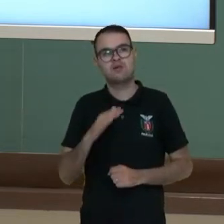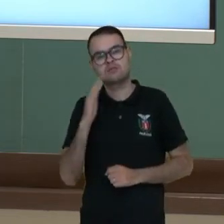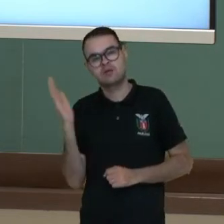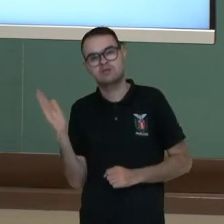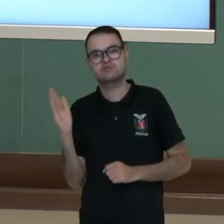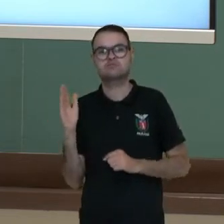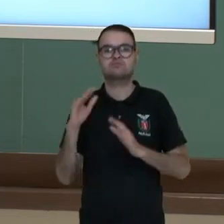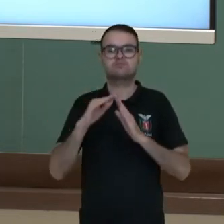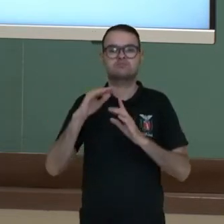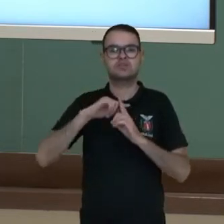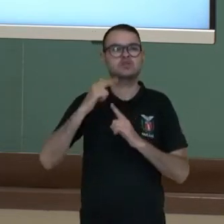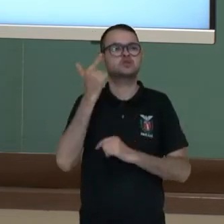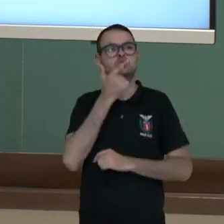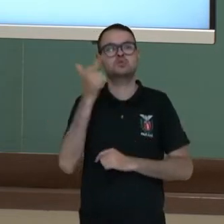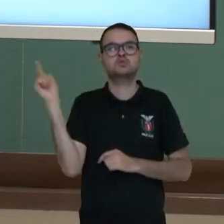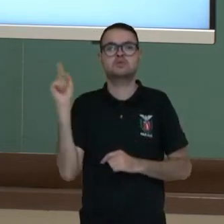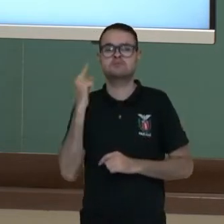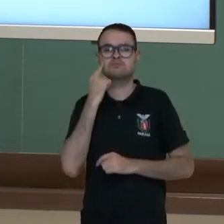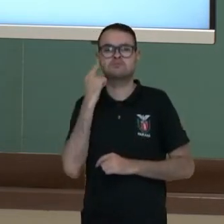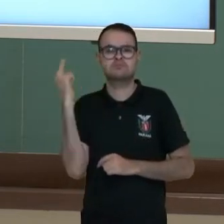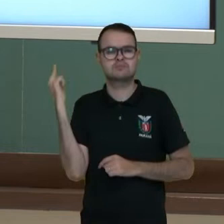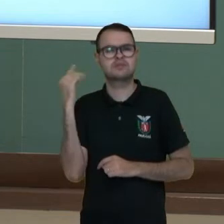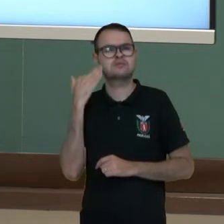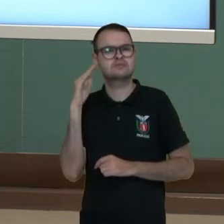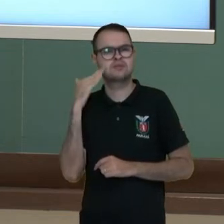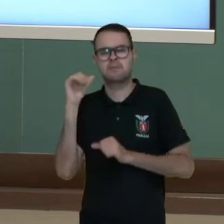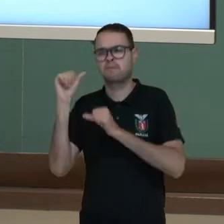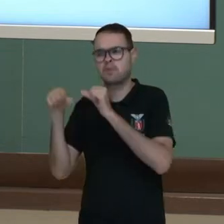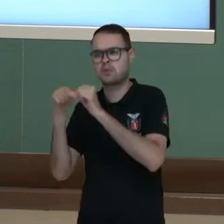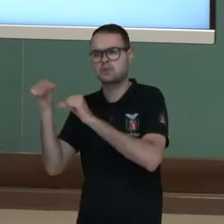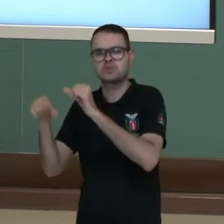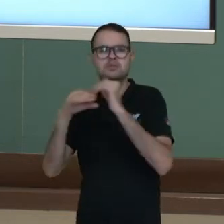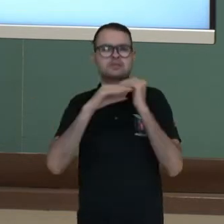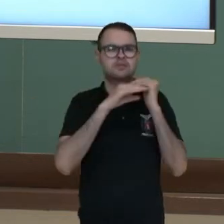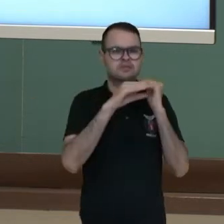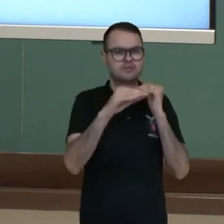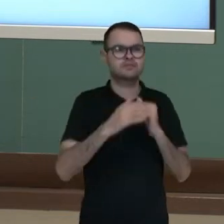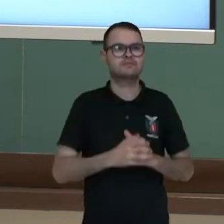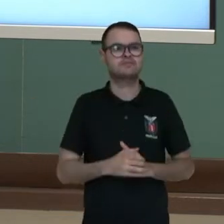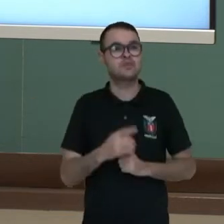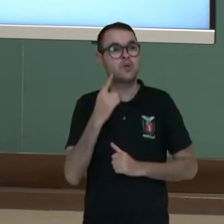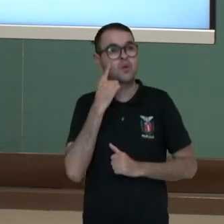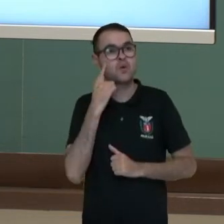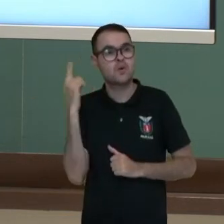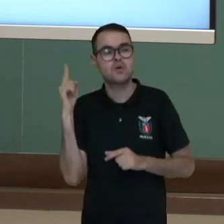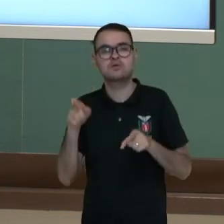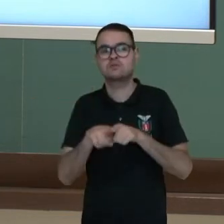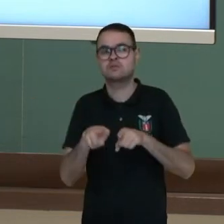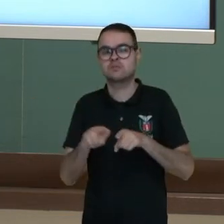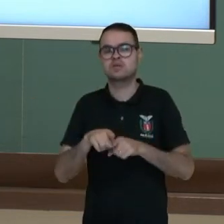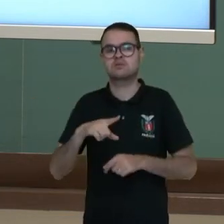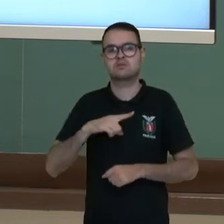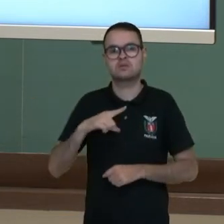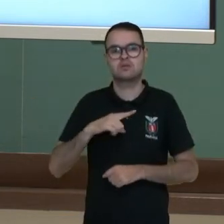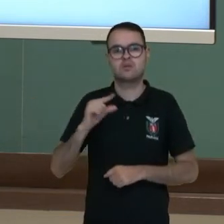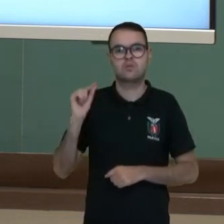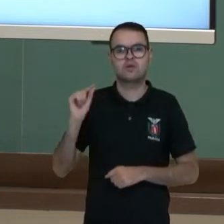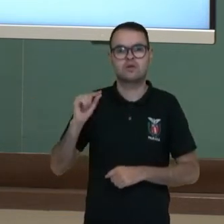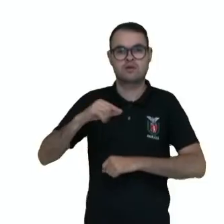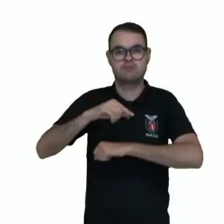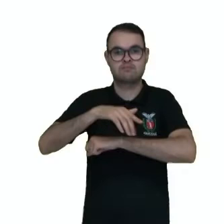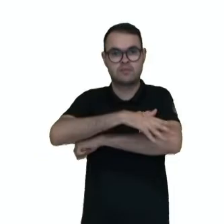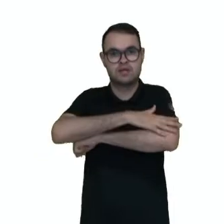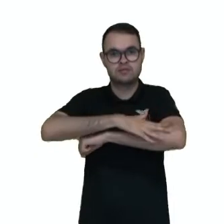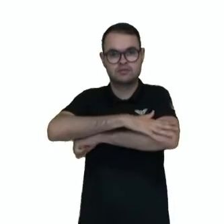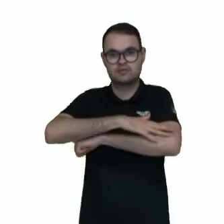igreja, então a gente vai entendendo as mudanças e permanências. Olha também aqui, nós temos a Praça José